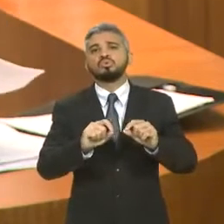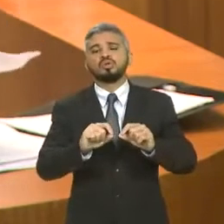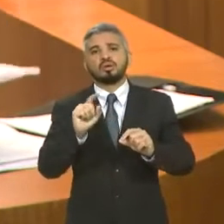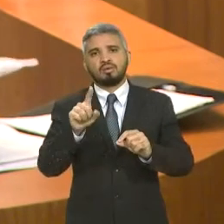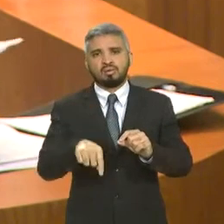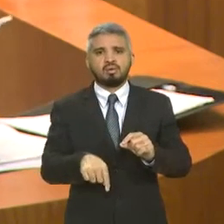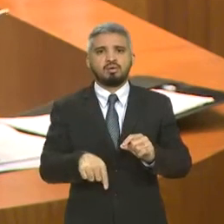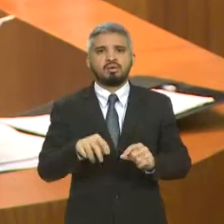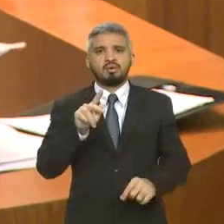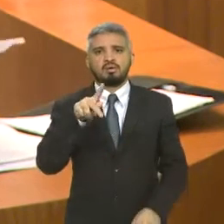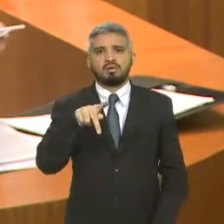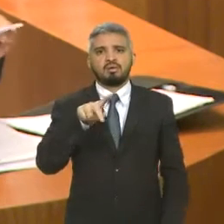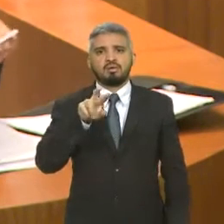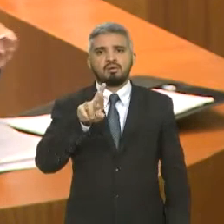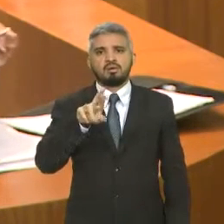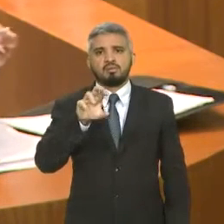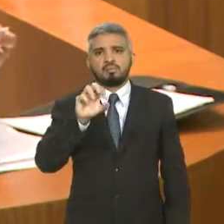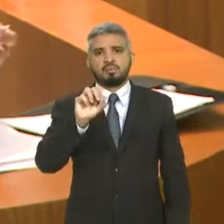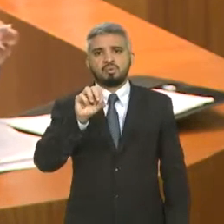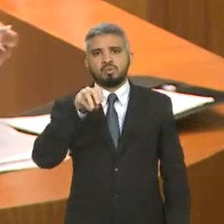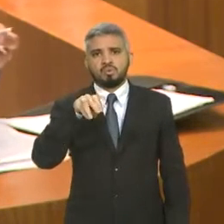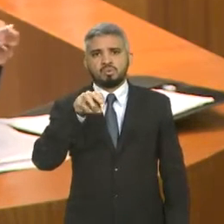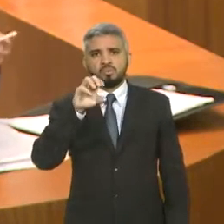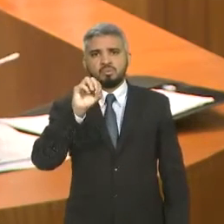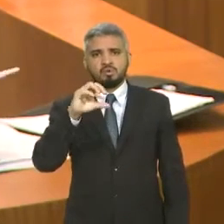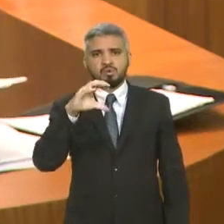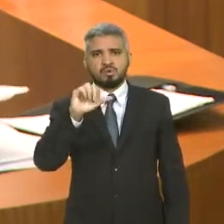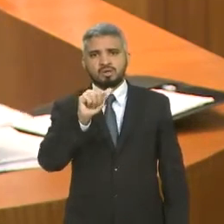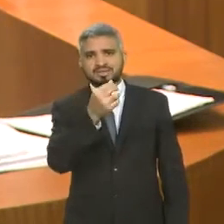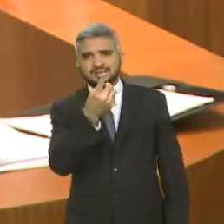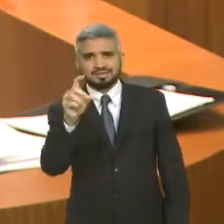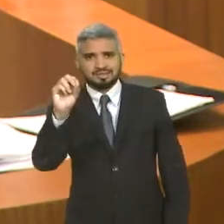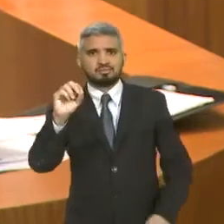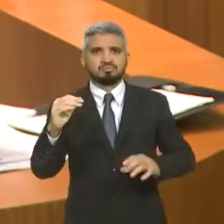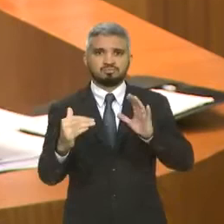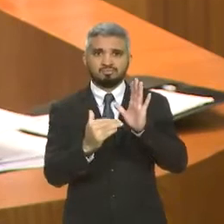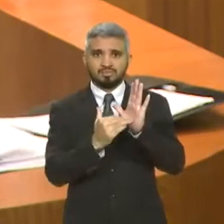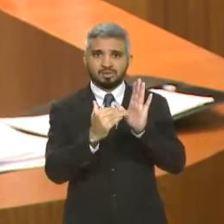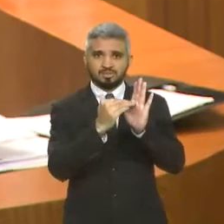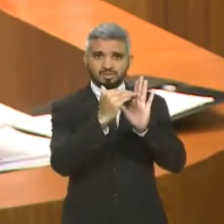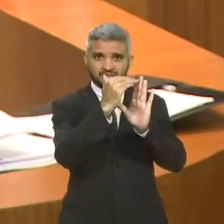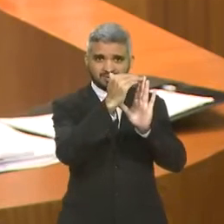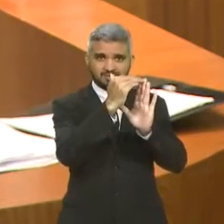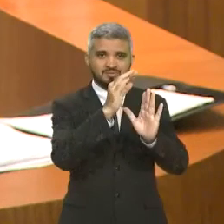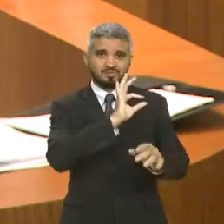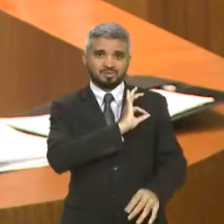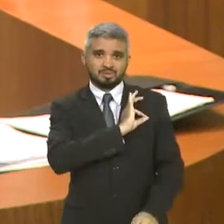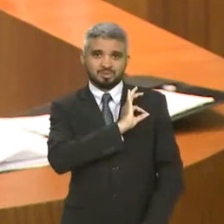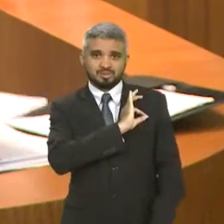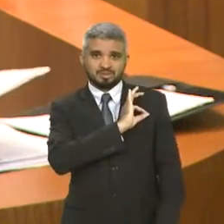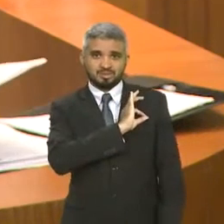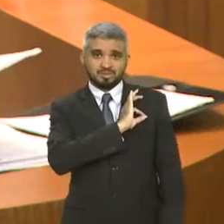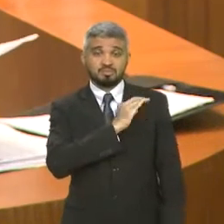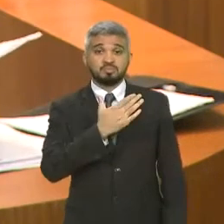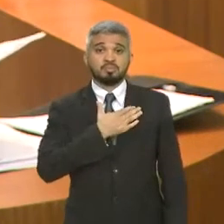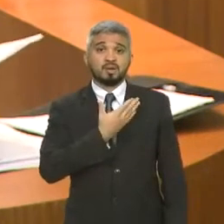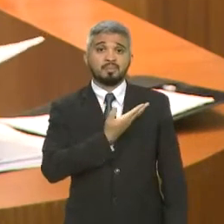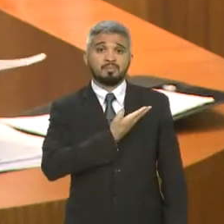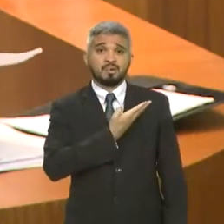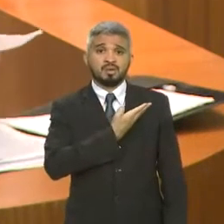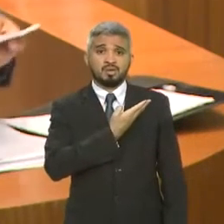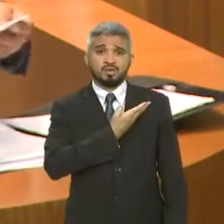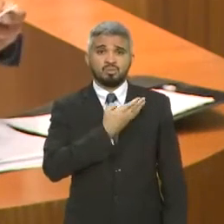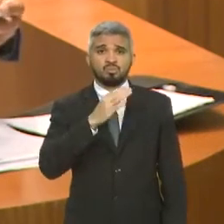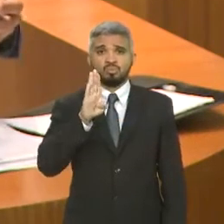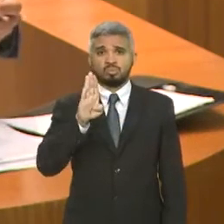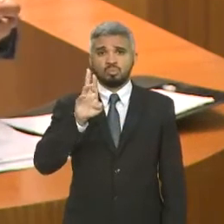Uma luta nossa antiga, meu caro amigo Major Bruno, meu amigo de longas datas e sempre aqui presente na Assembleia Legislativa